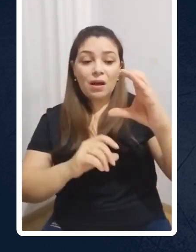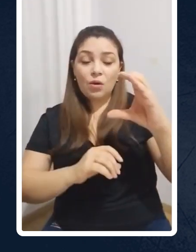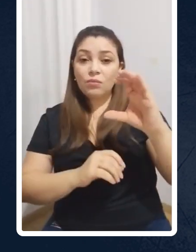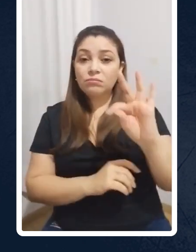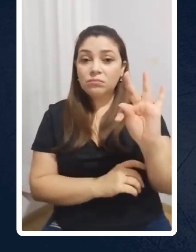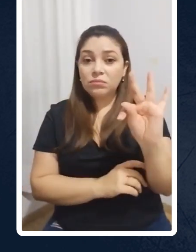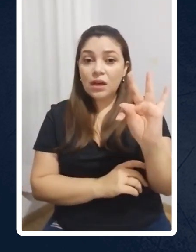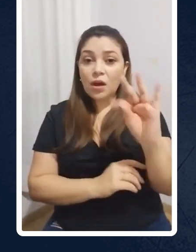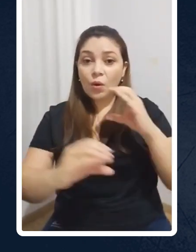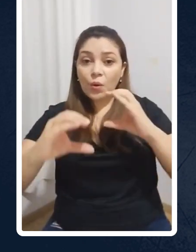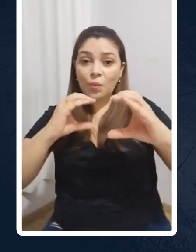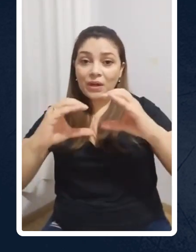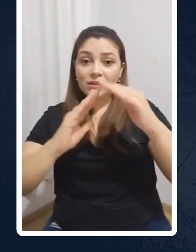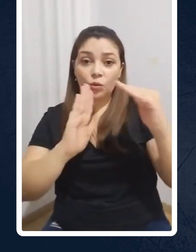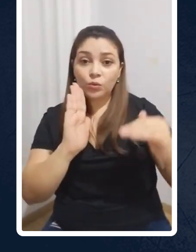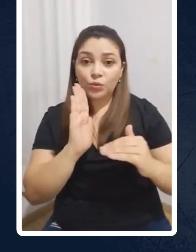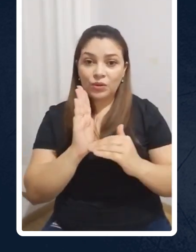forma.